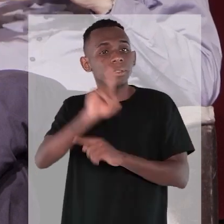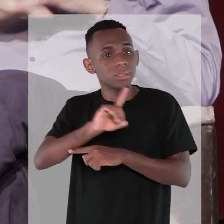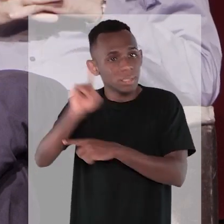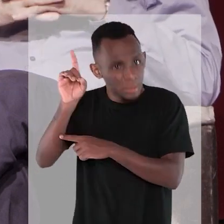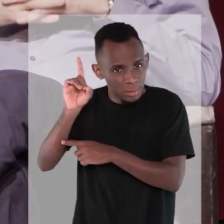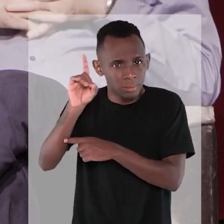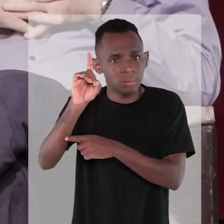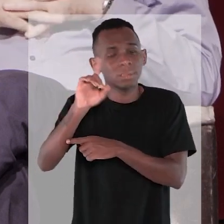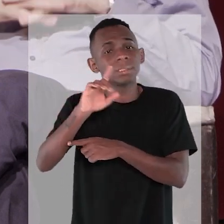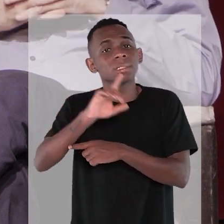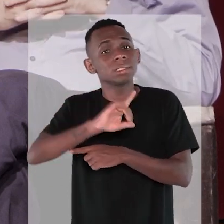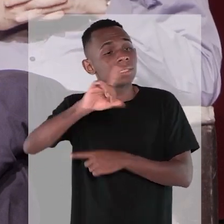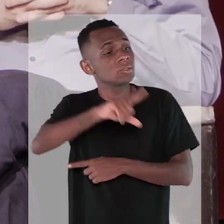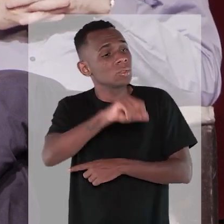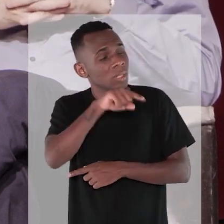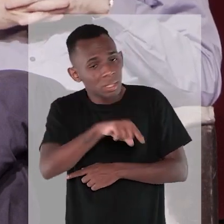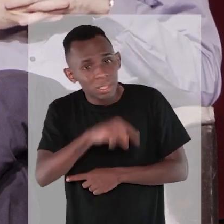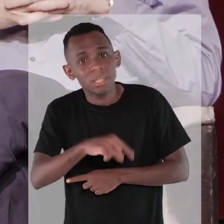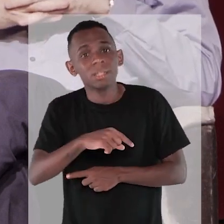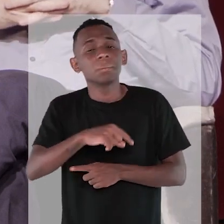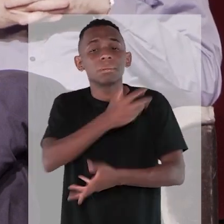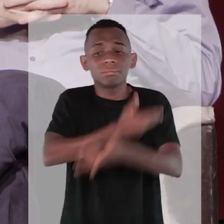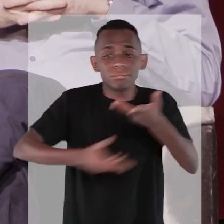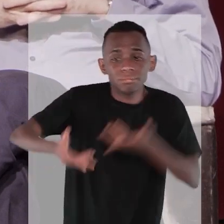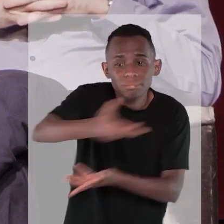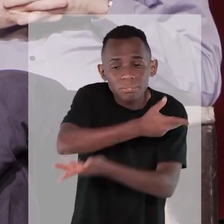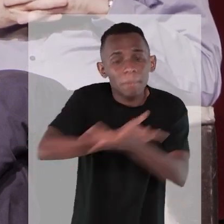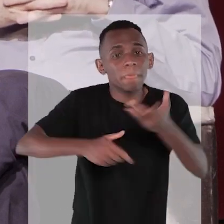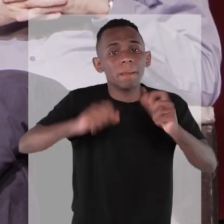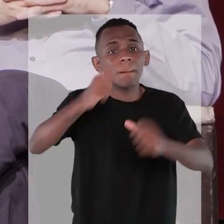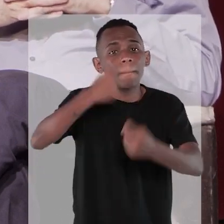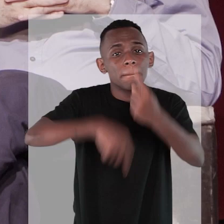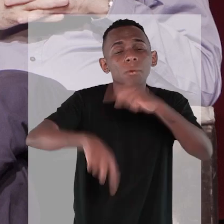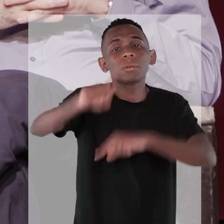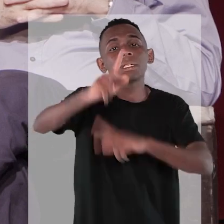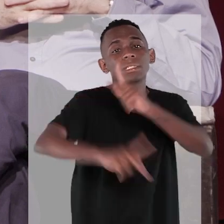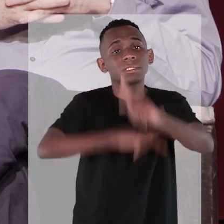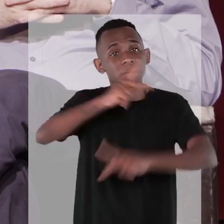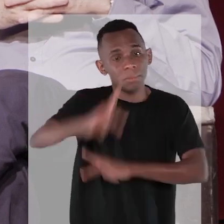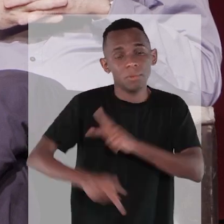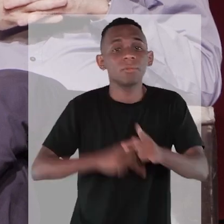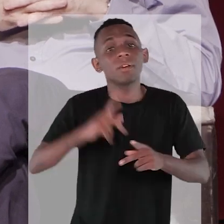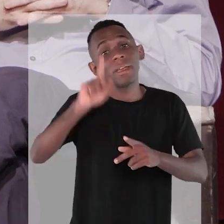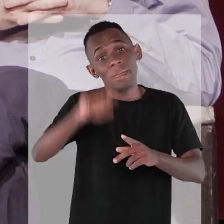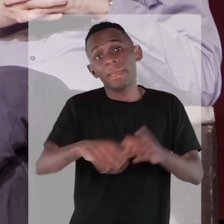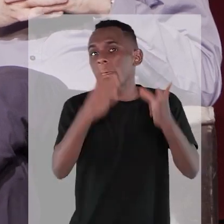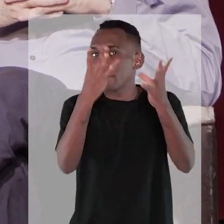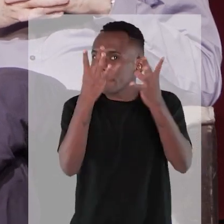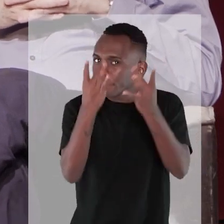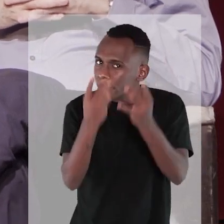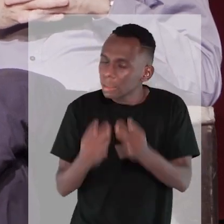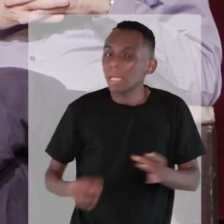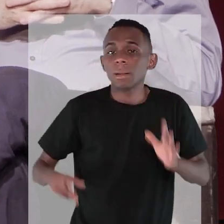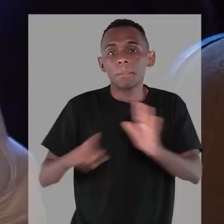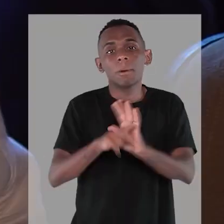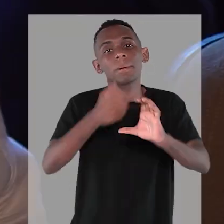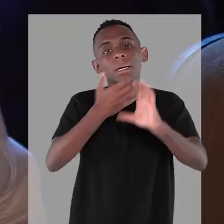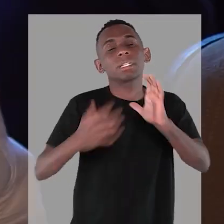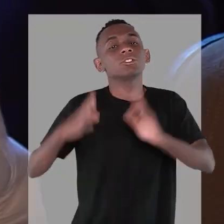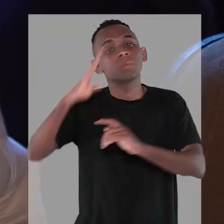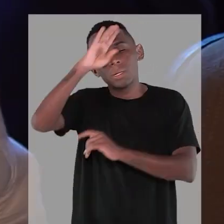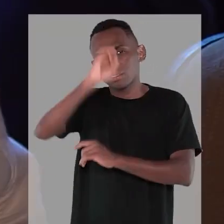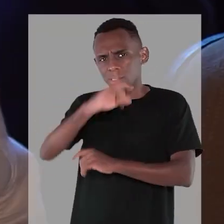fundo, para converter esse rebanho todo, é muito forte. Então, acho que são elementos do gesto do Bolsonaro que, se a gente